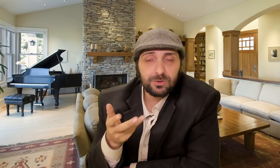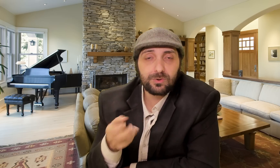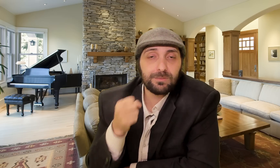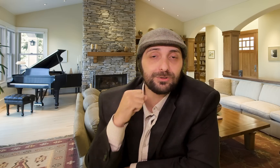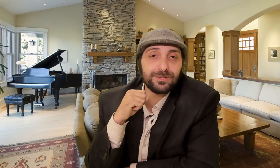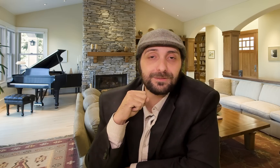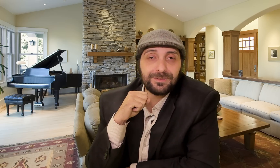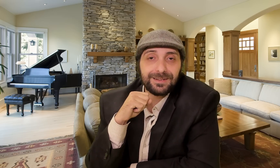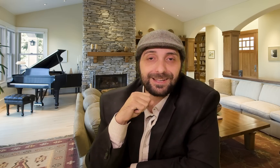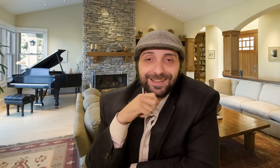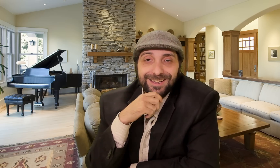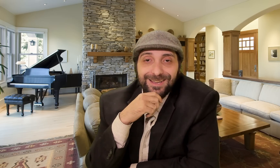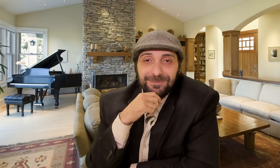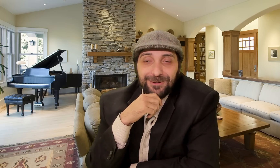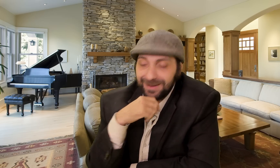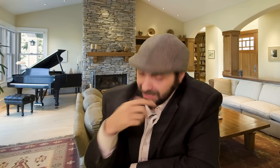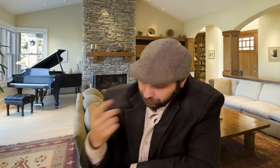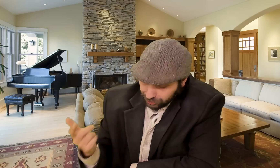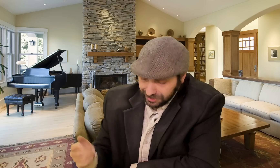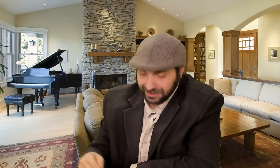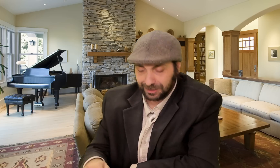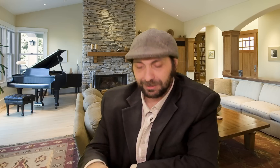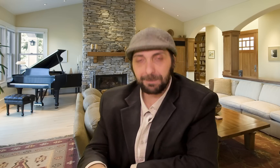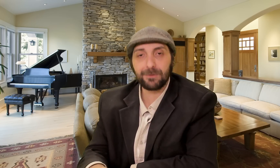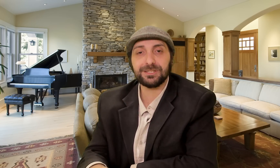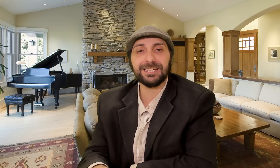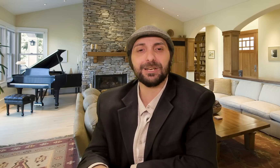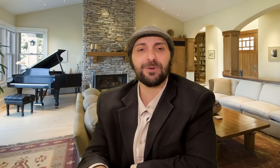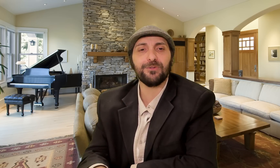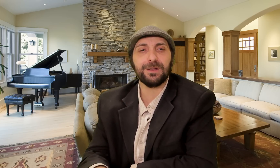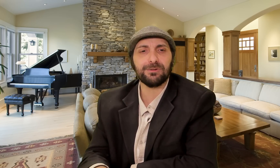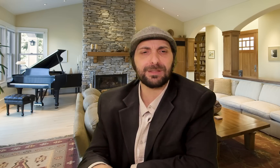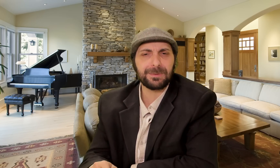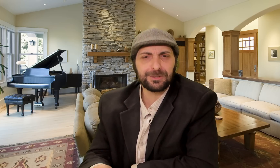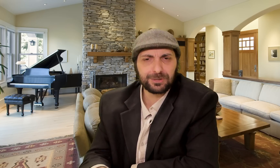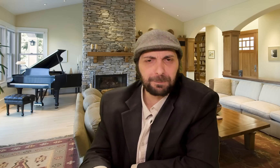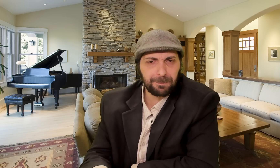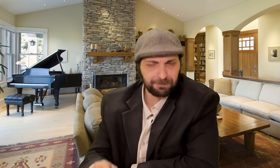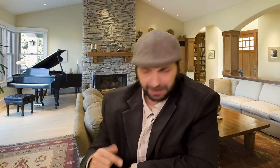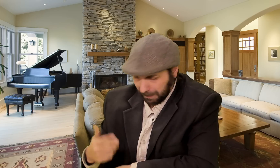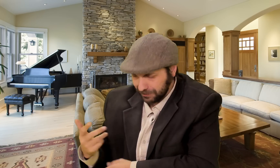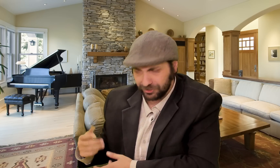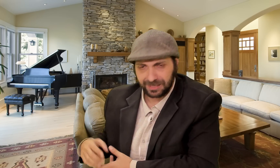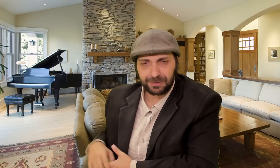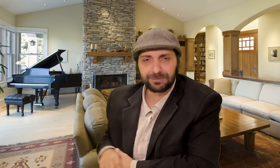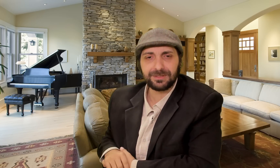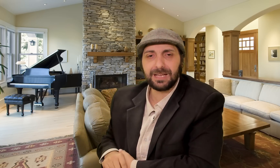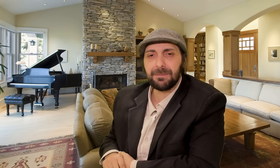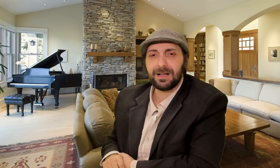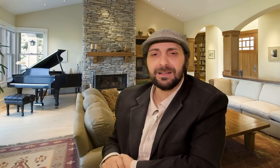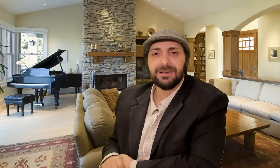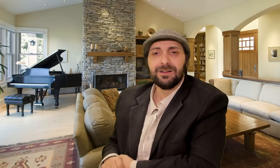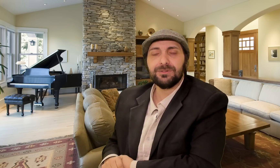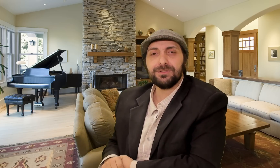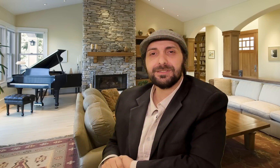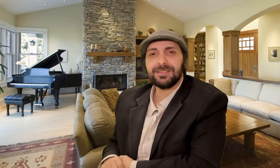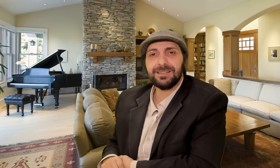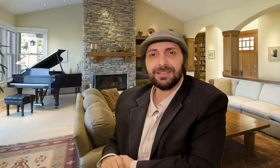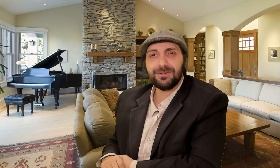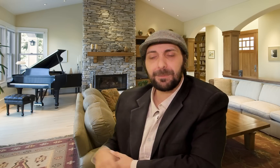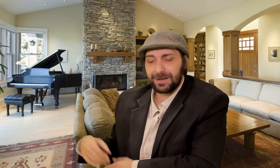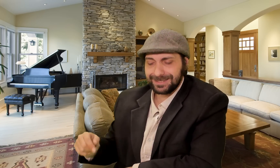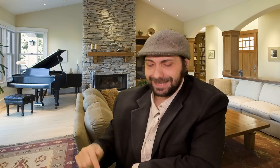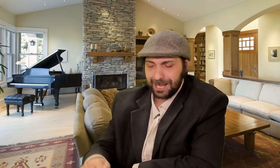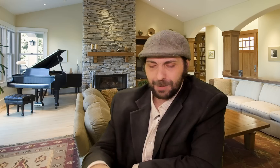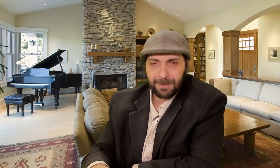do combustível é Mauro é tô dizendo aí irmão se liga no movimento que você tá pensando que eu tenho pra mentir aqui é ma- tô